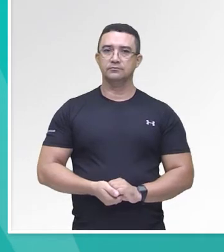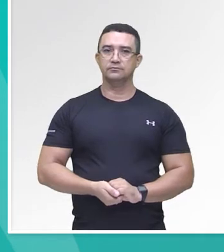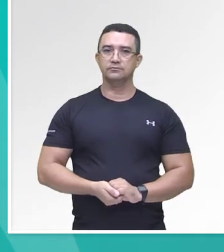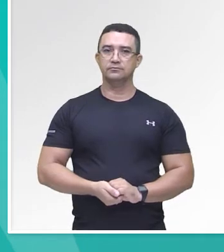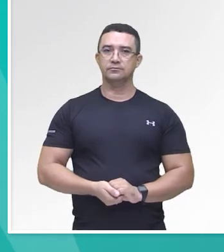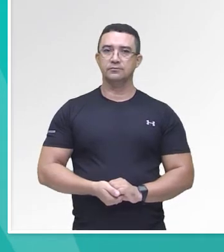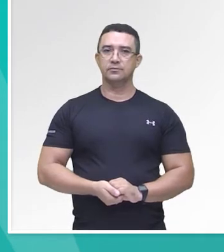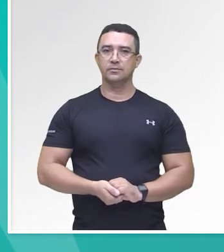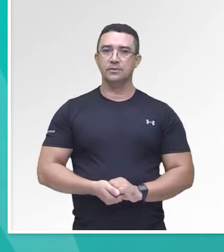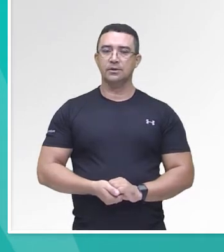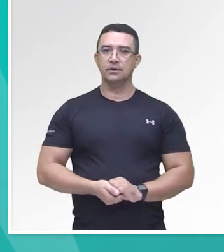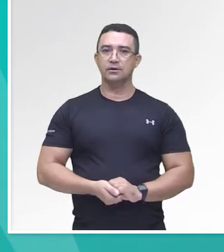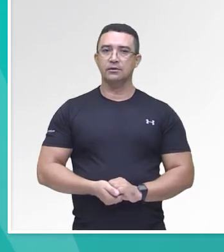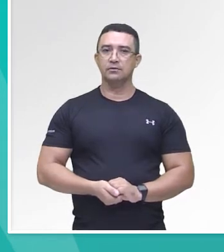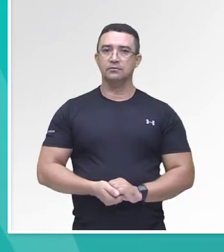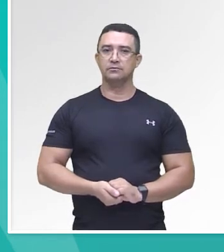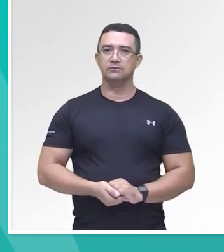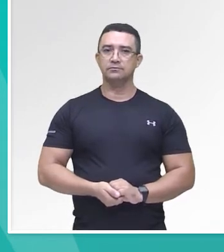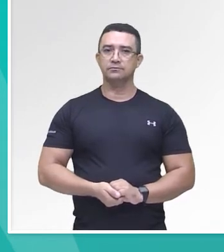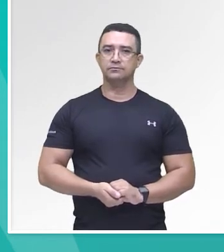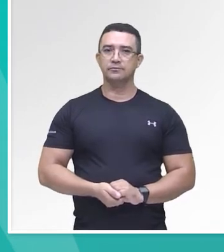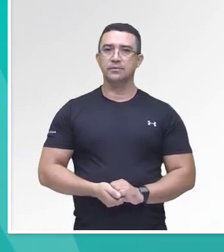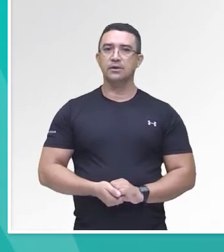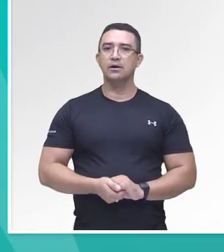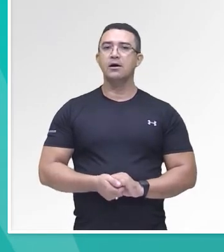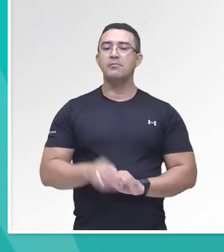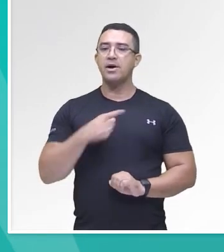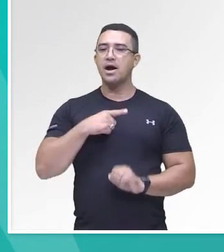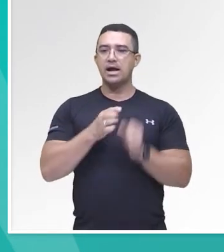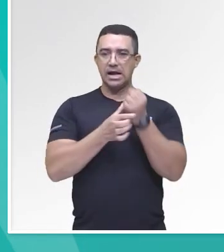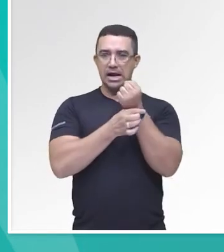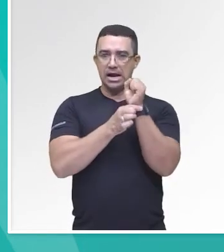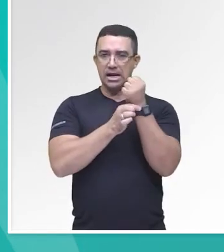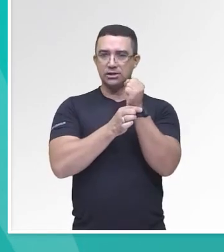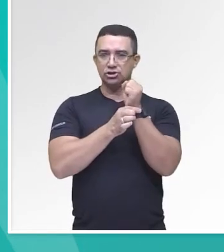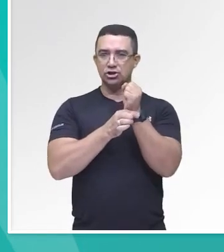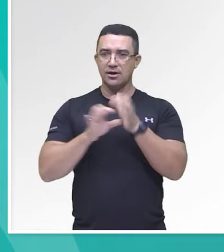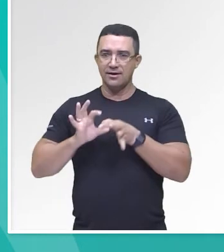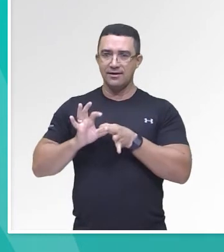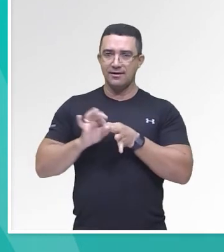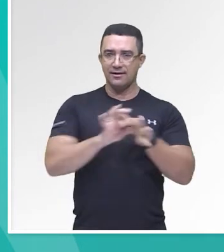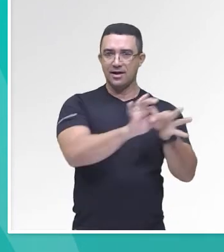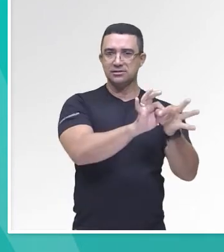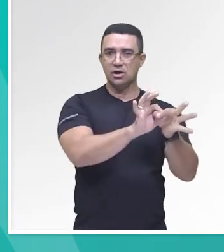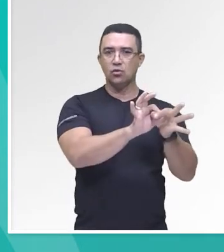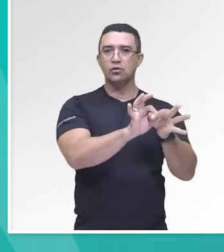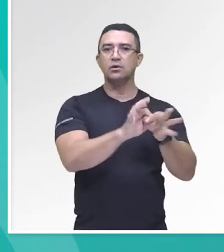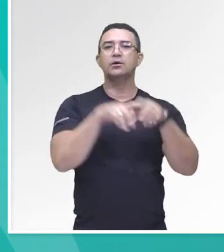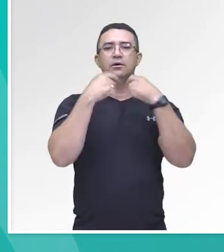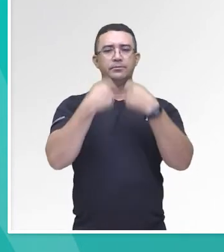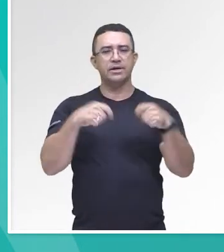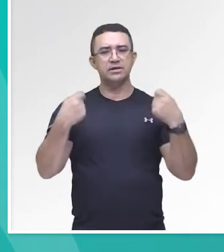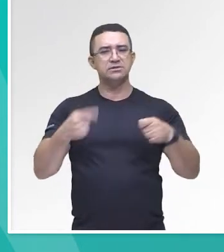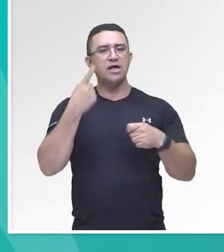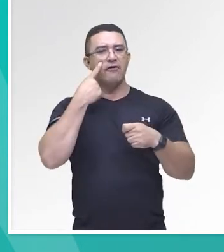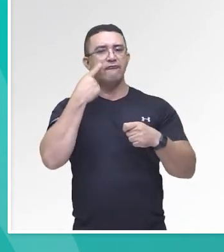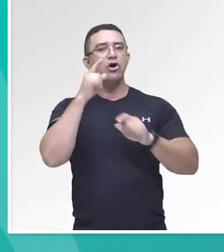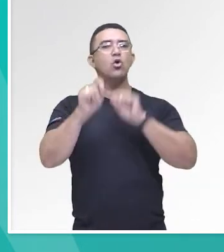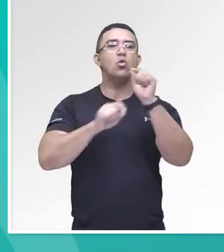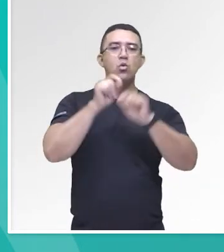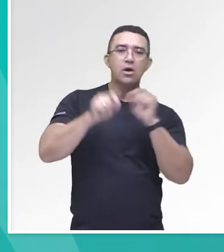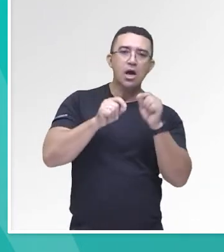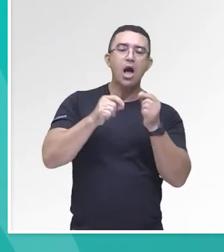para adquirir, né, ou para garantir, perdão, a coesão textual, devem ser observados